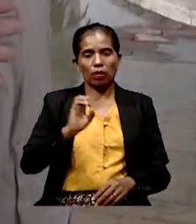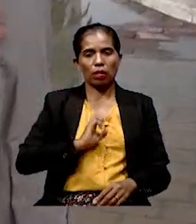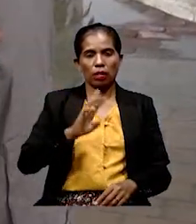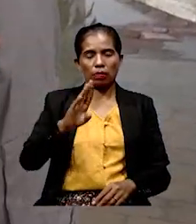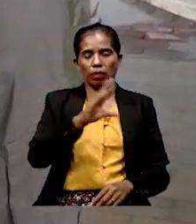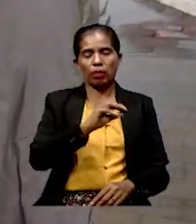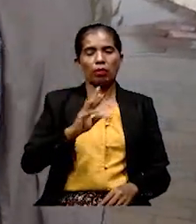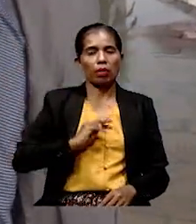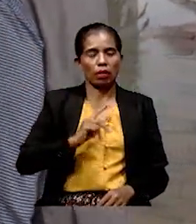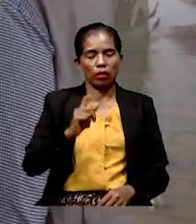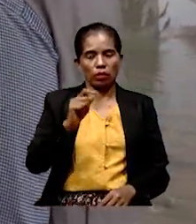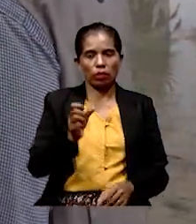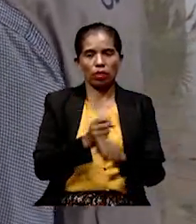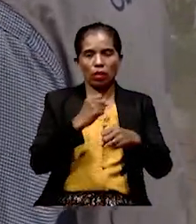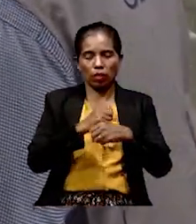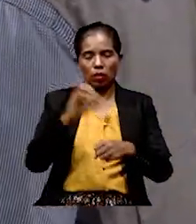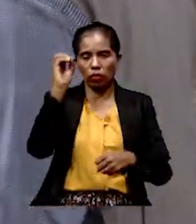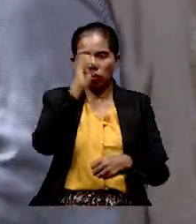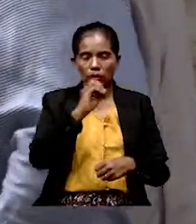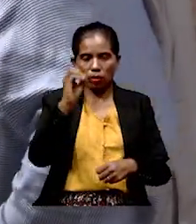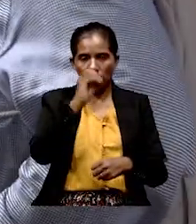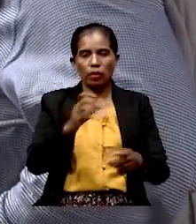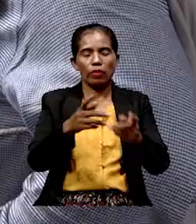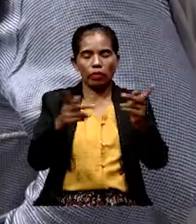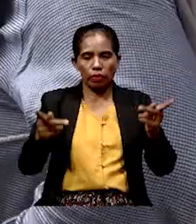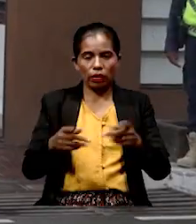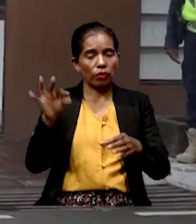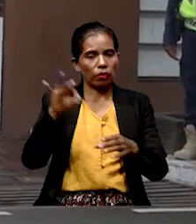no Manatutu, onde halau observação ba centro votação